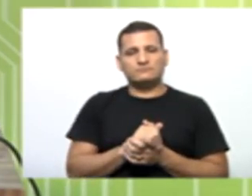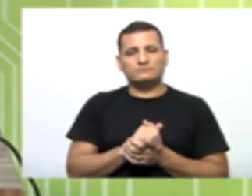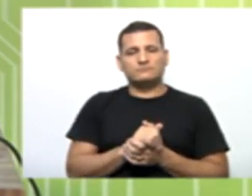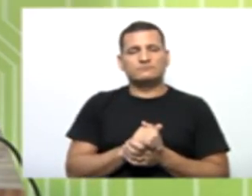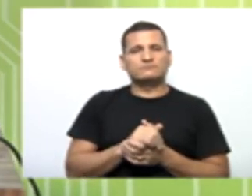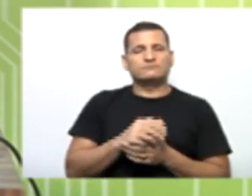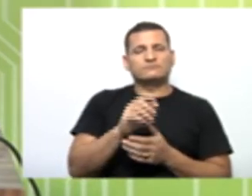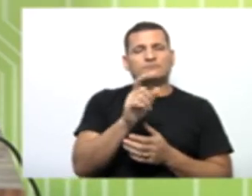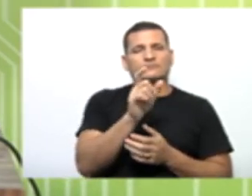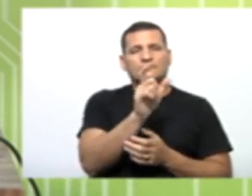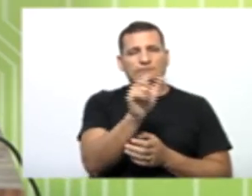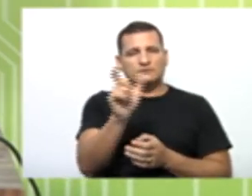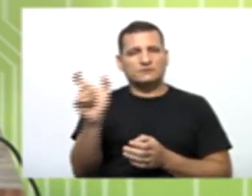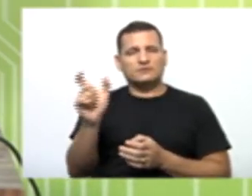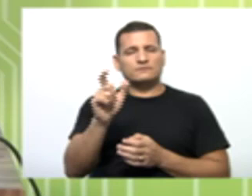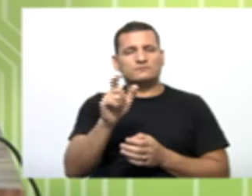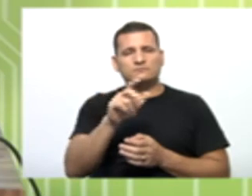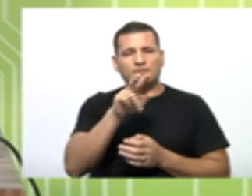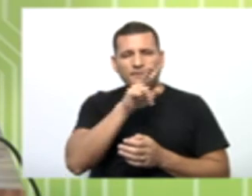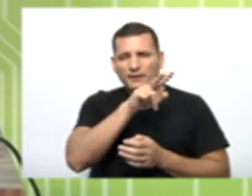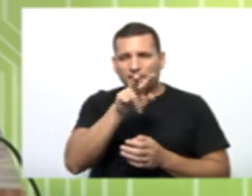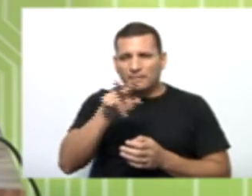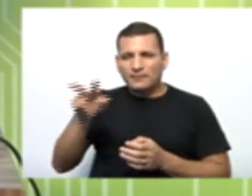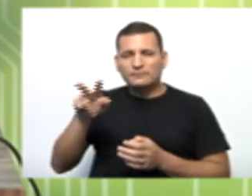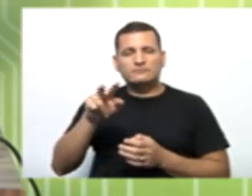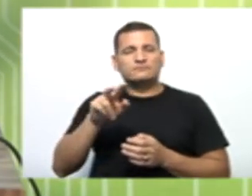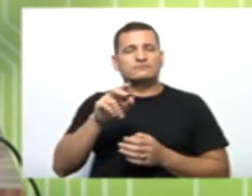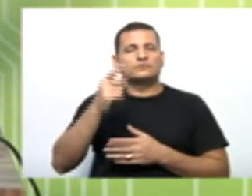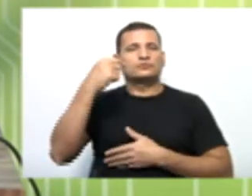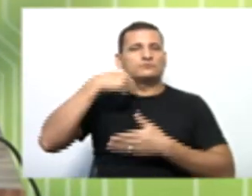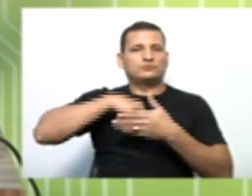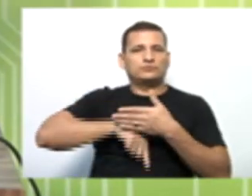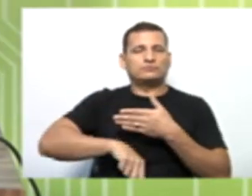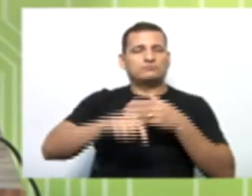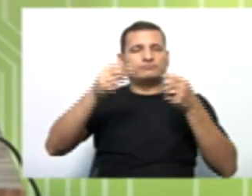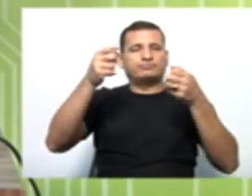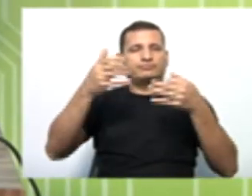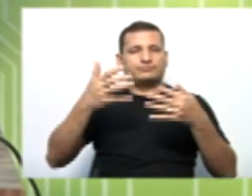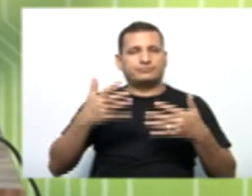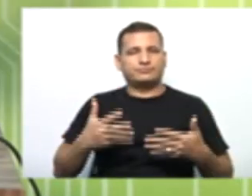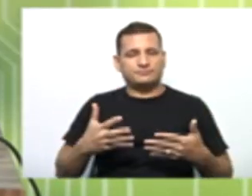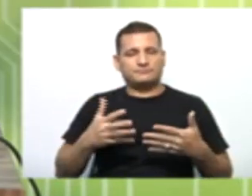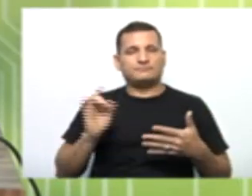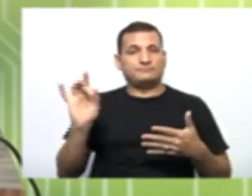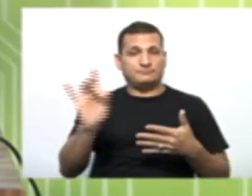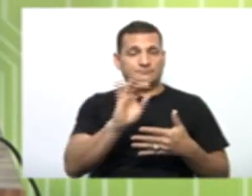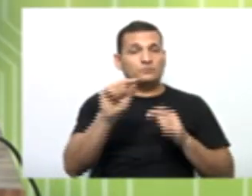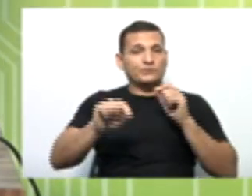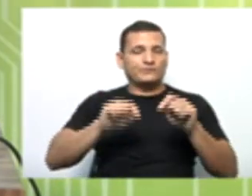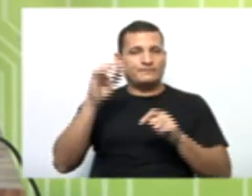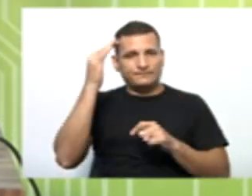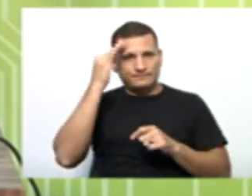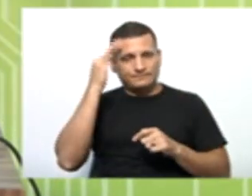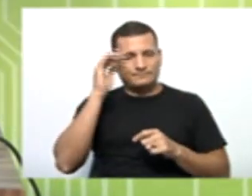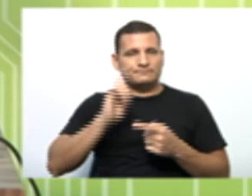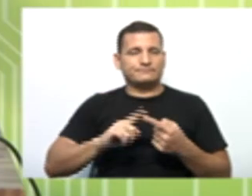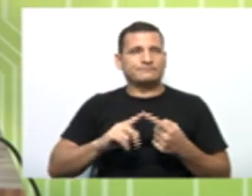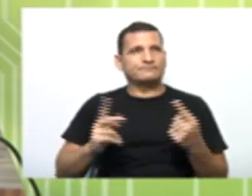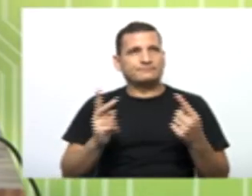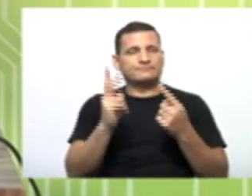a compreensão que vocês tiveram da abordagem que nós fizemos hoje sobre os conceitos de conduta